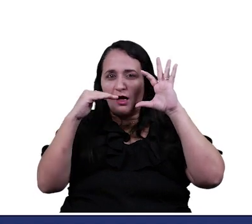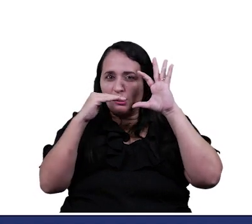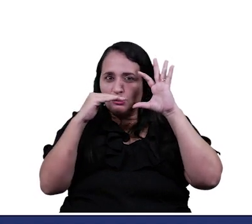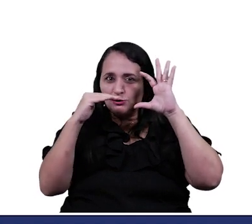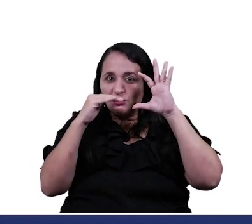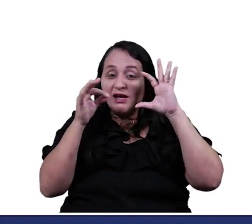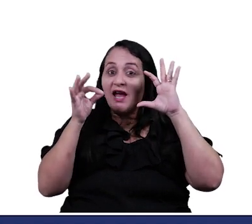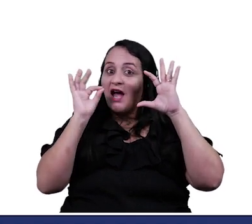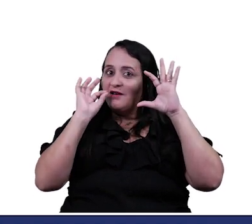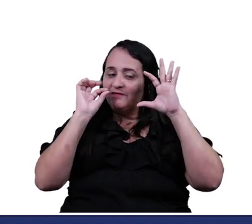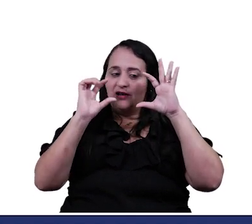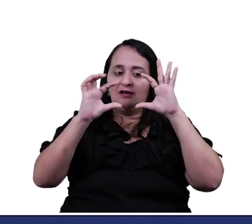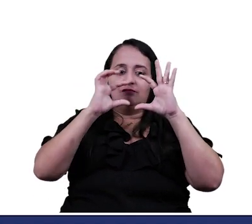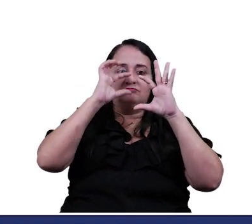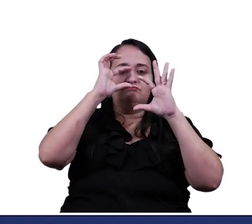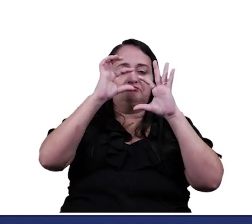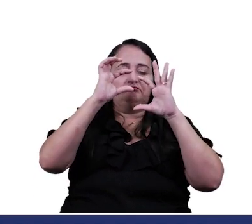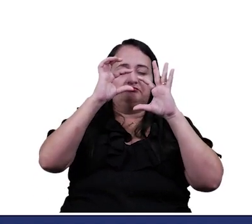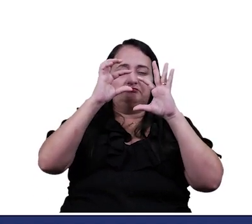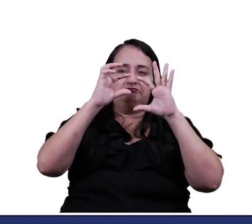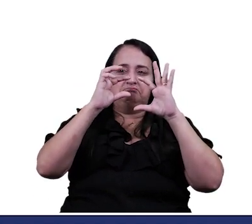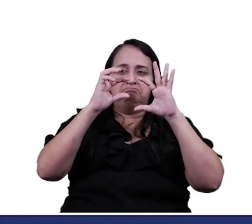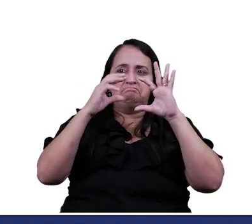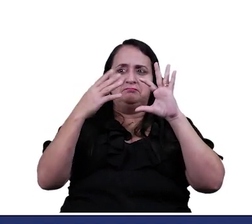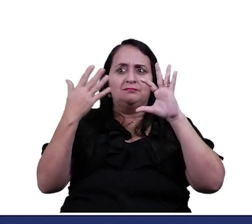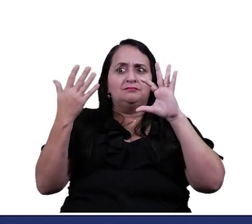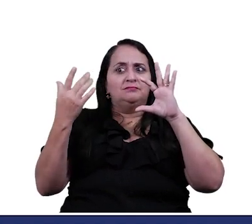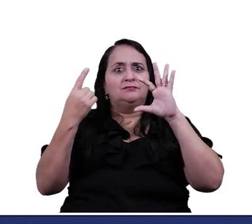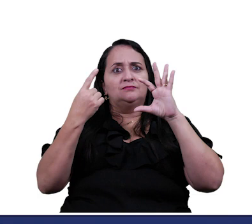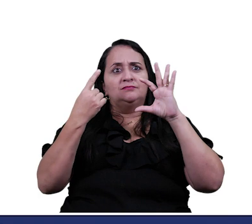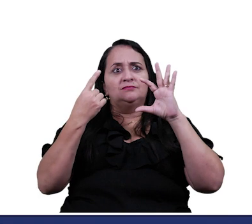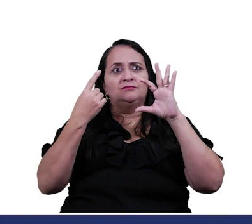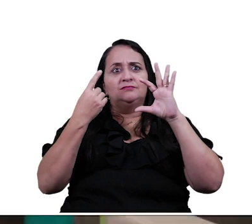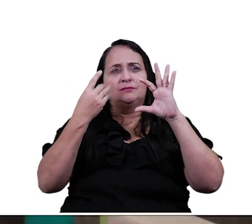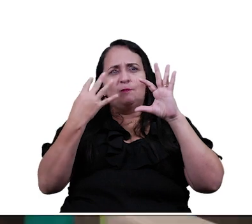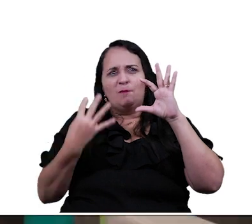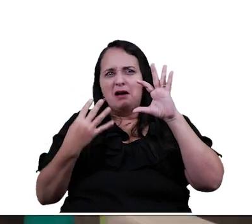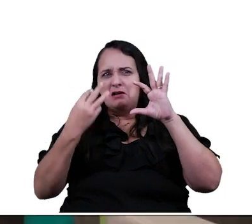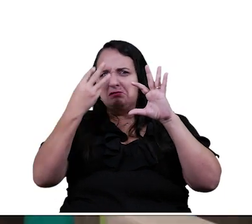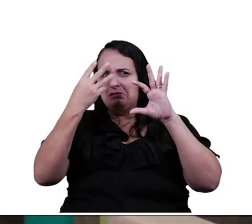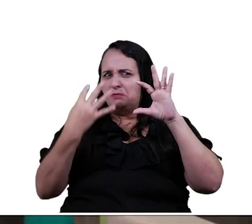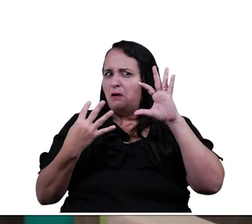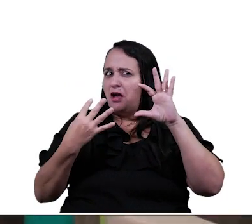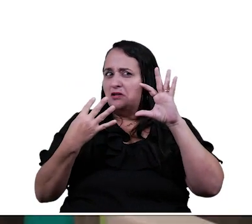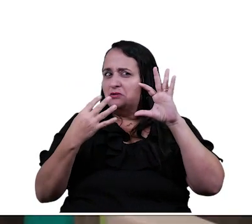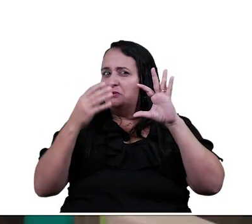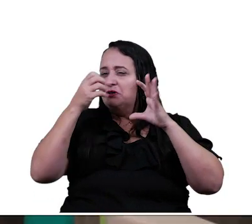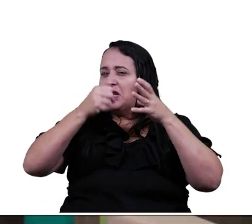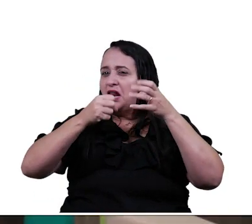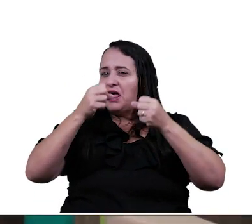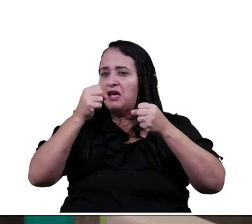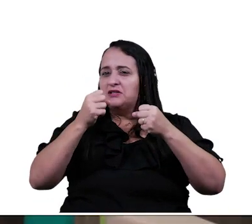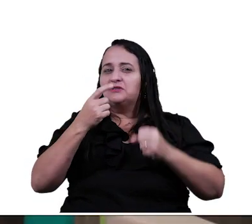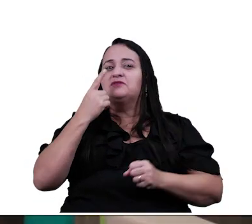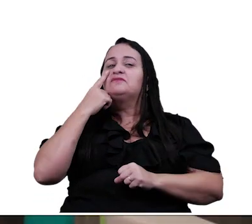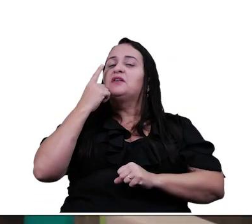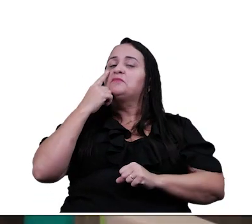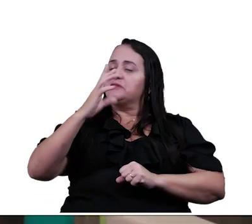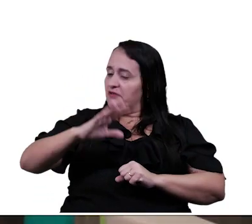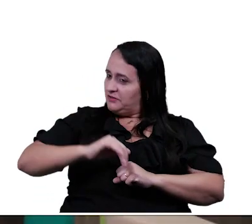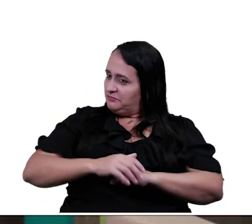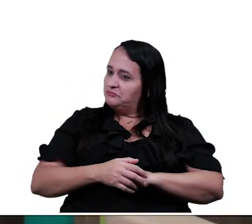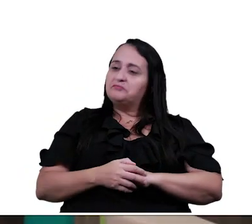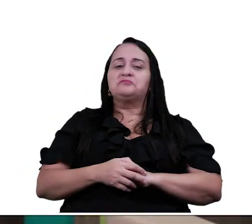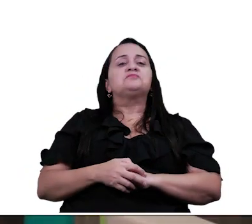Quantos mililitros de café vamos tomar? E que curiosidade, hein? Saber mililitros. Vamos